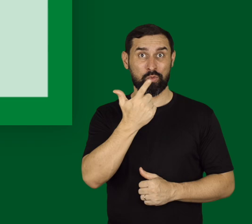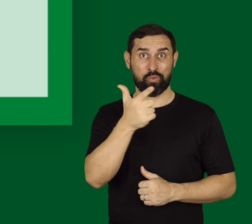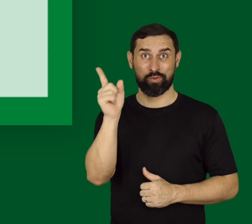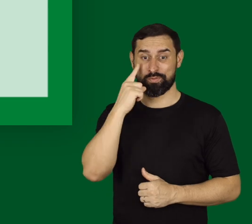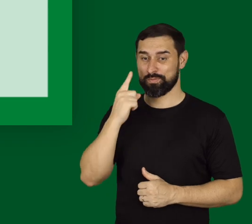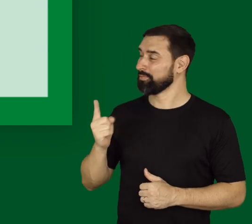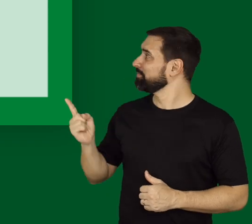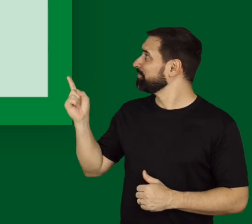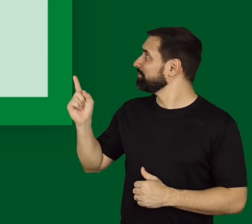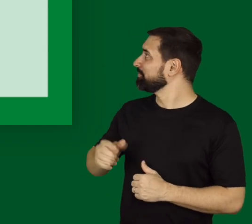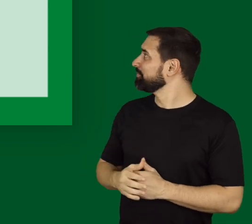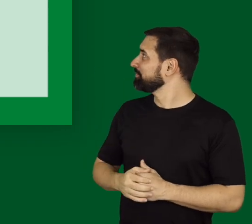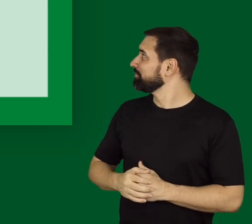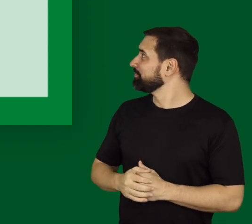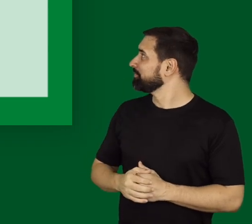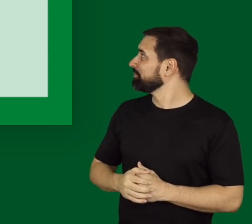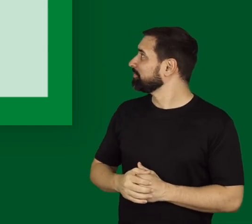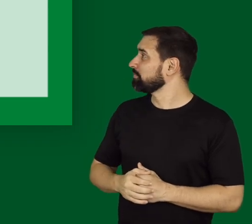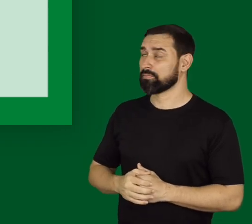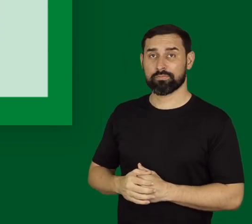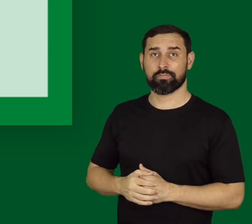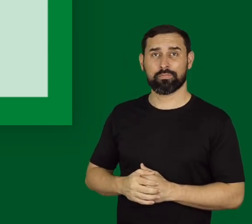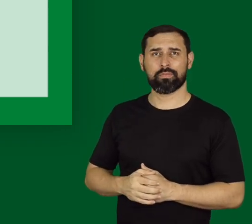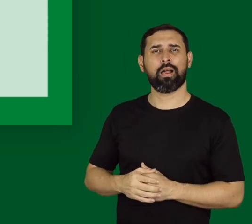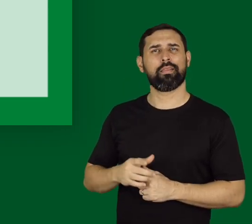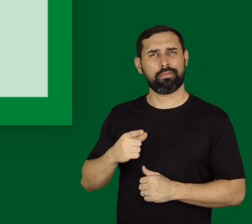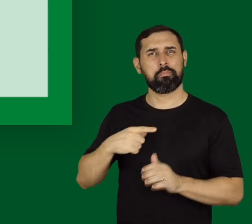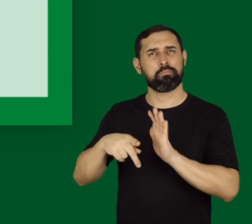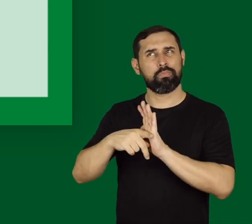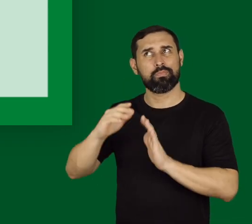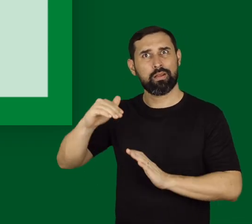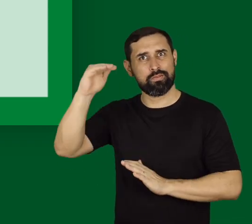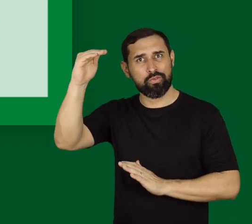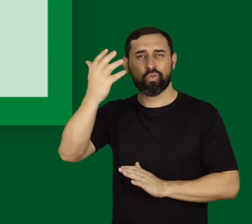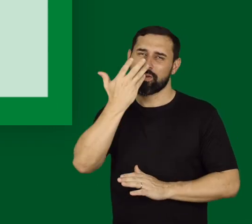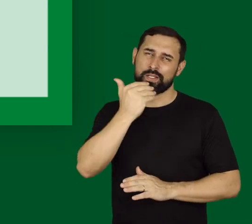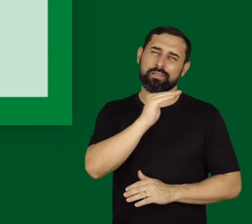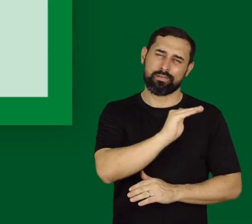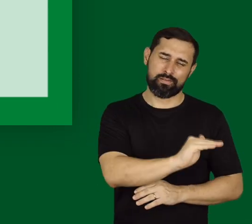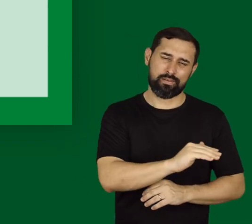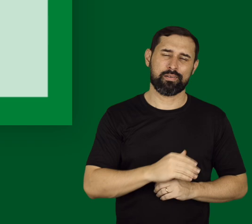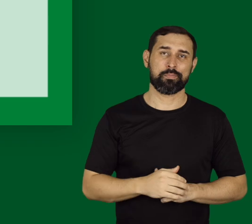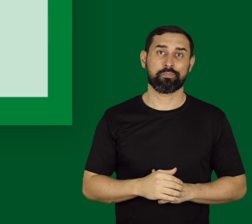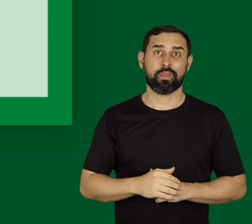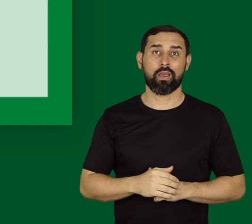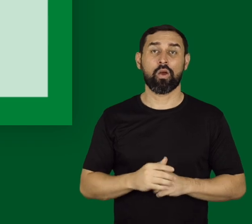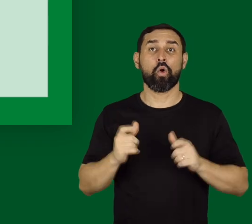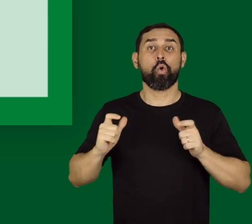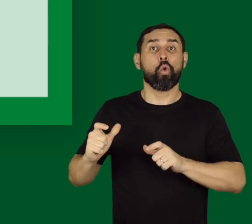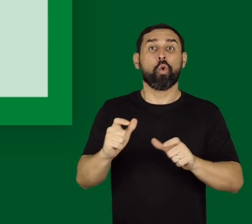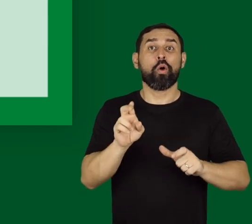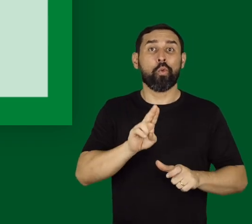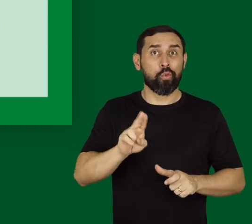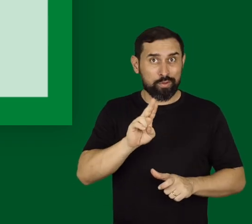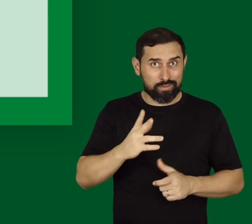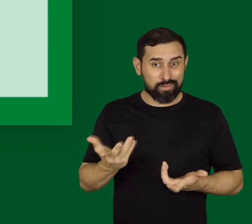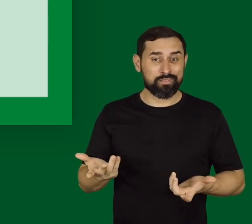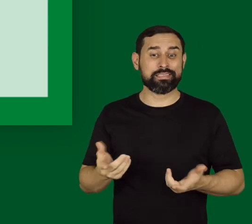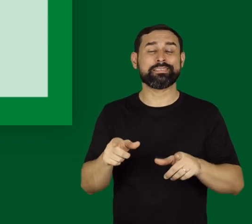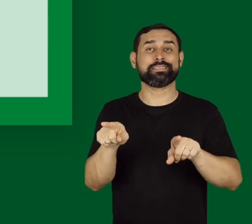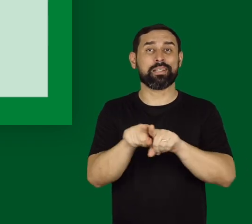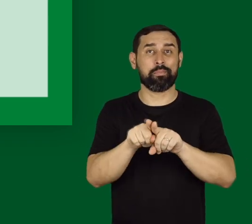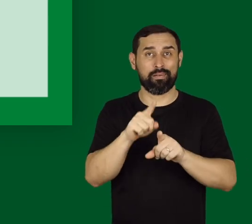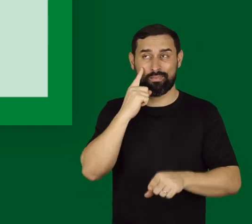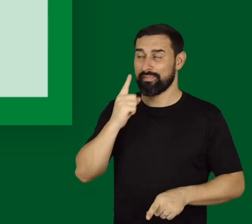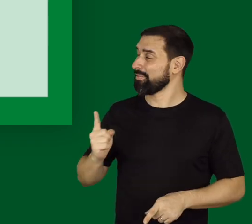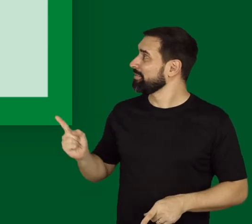furadeira. Esses são os tamanhos da Big, a gente tem tanto a Big adulto como a pediátrica. Aqui os locais que podem